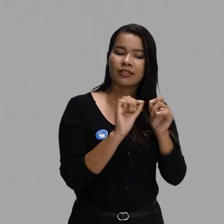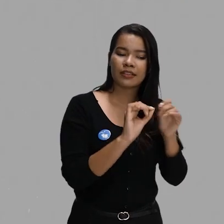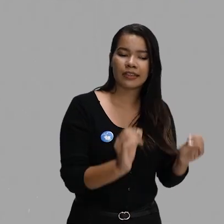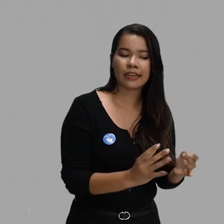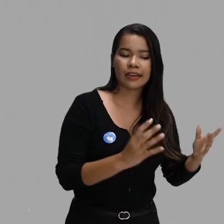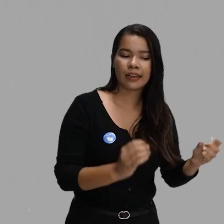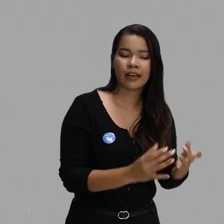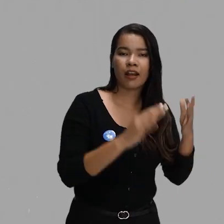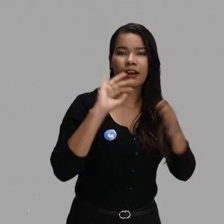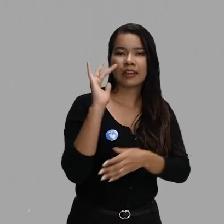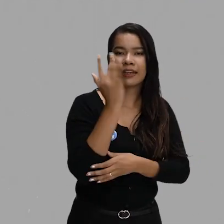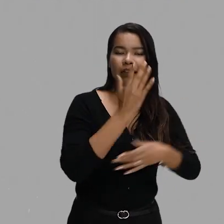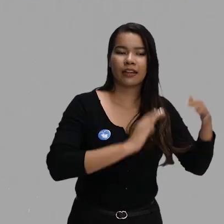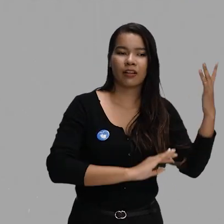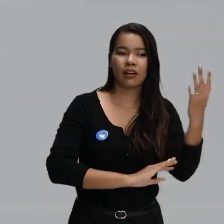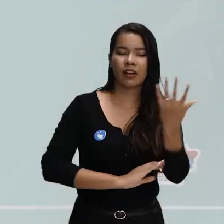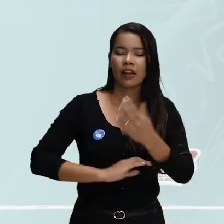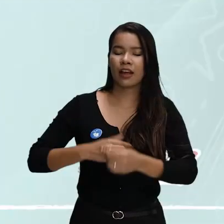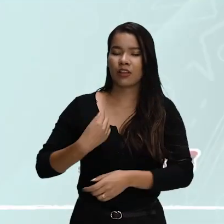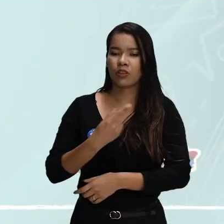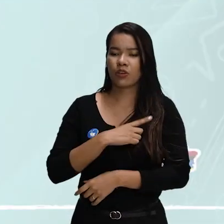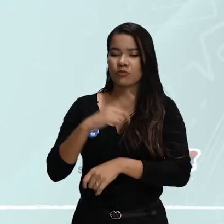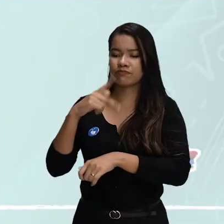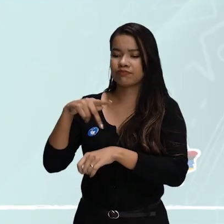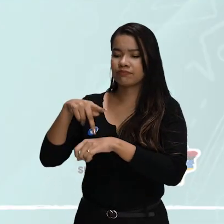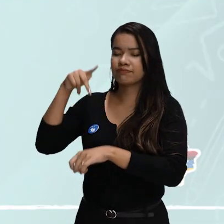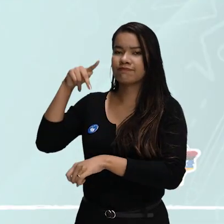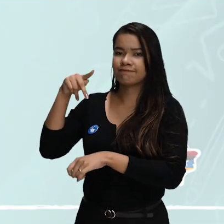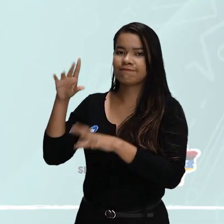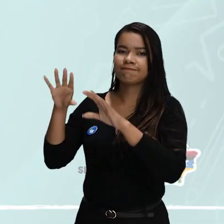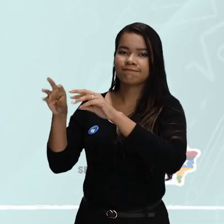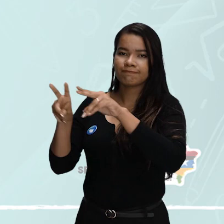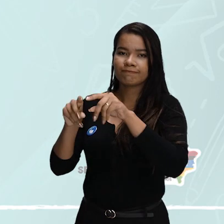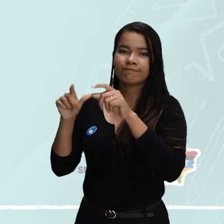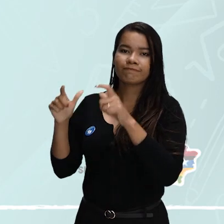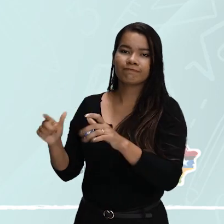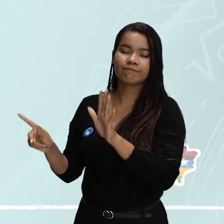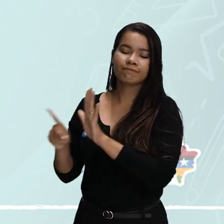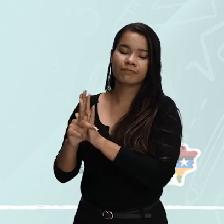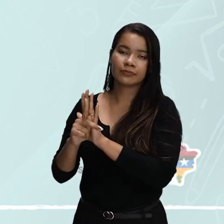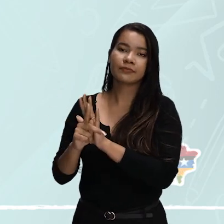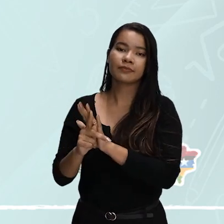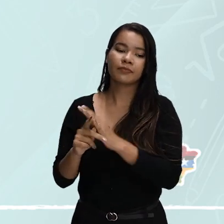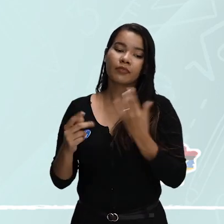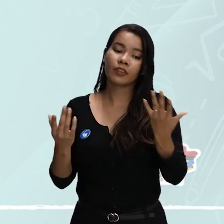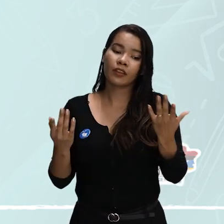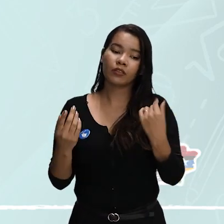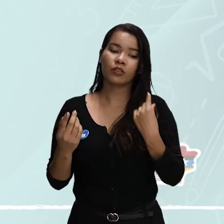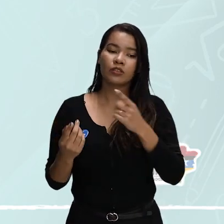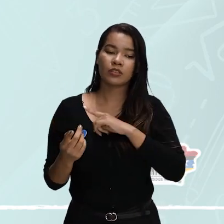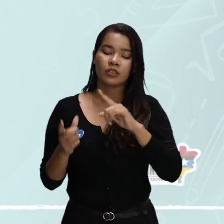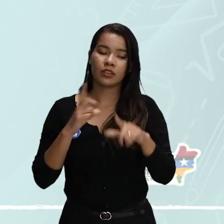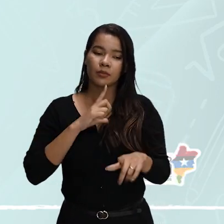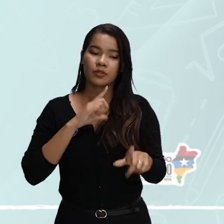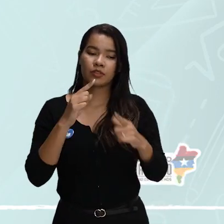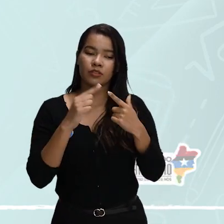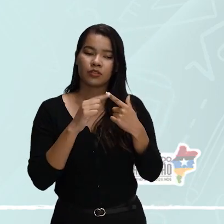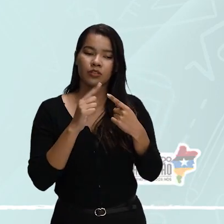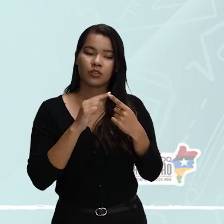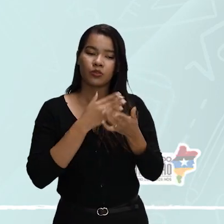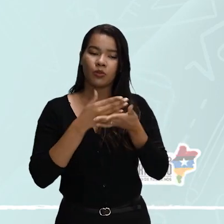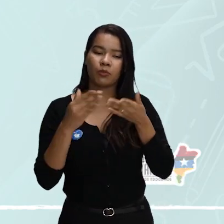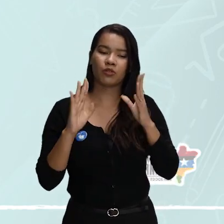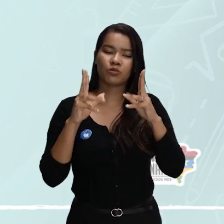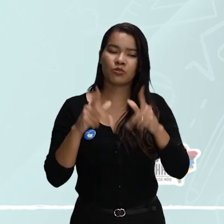exaltação à nossa pátria, ao nosso lugar de origem, à nossa terra, certo? Então, aqui a gente vai ter o que é o romantismo, o início